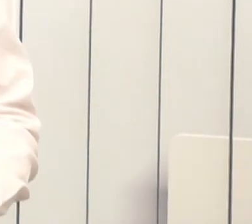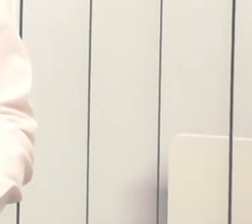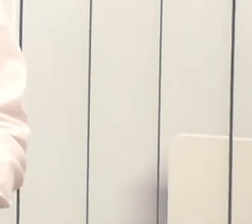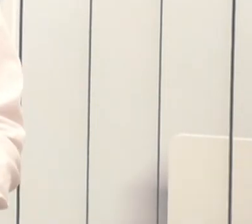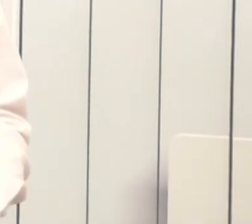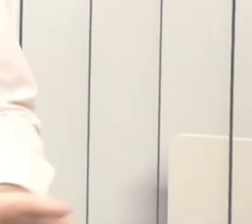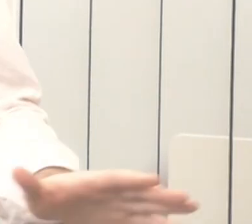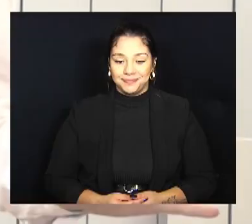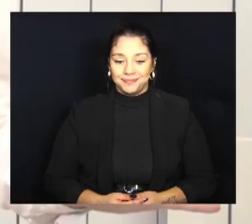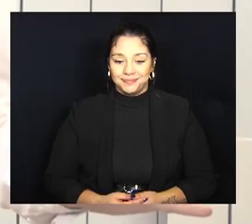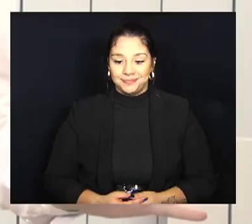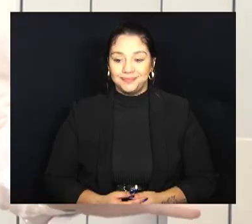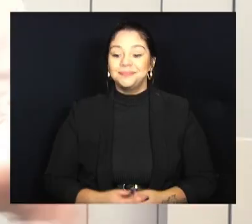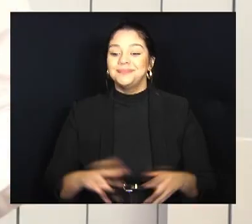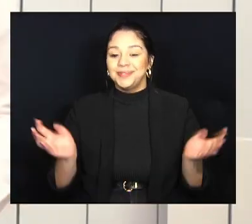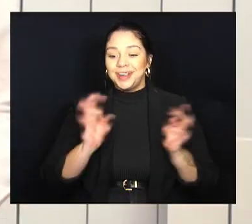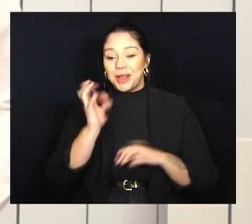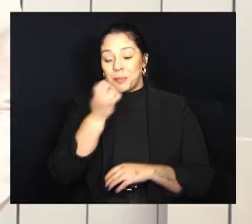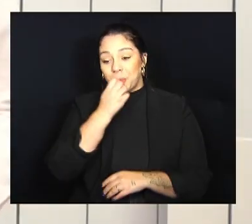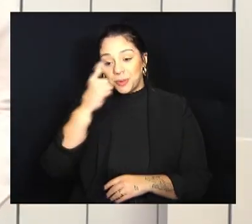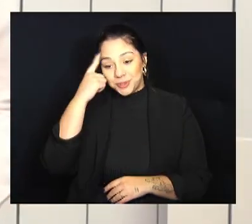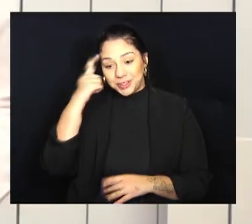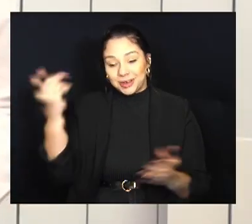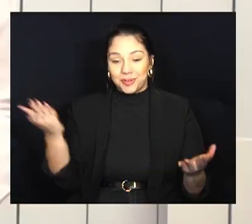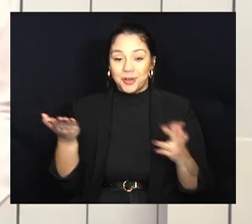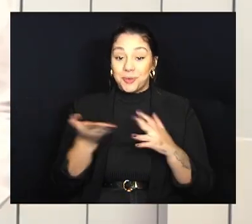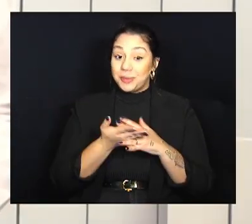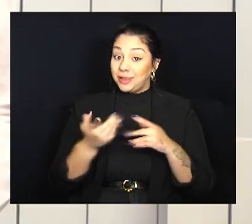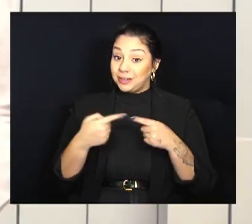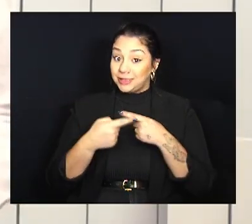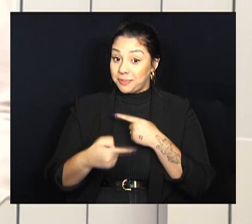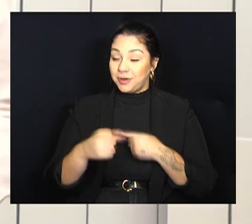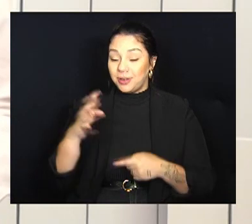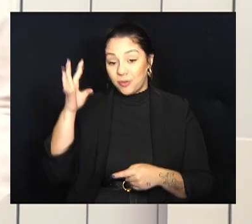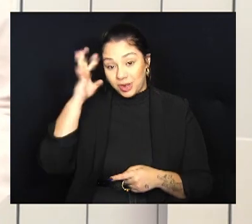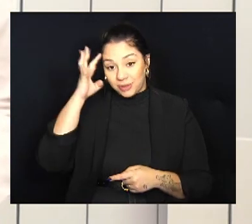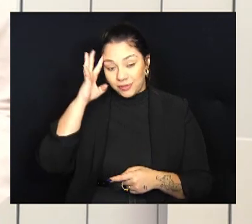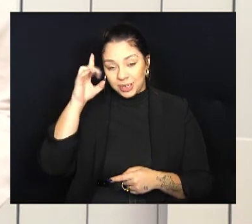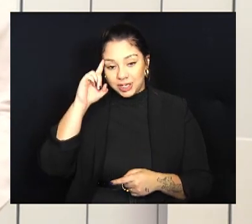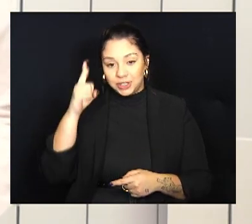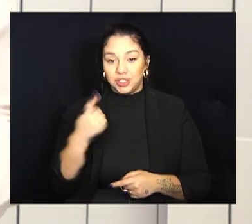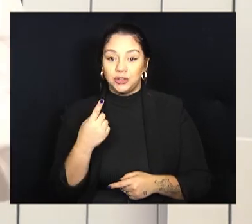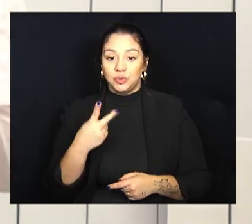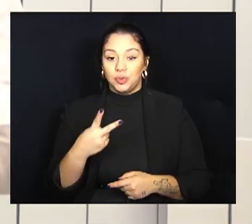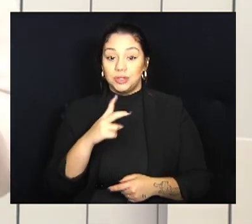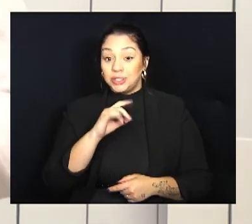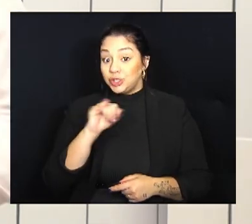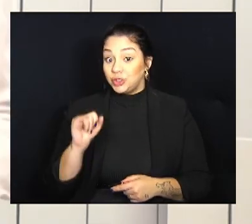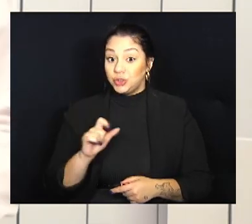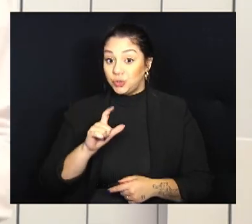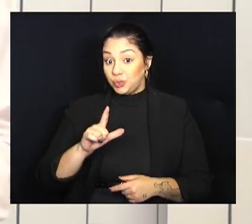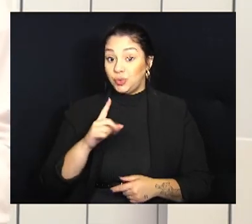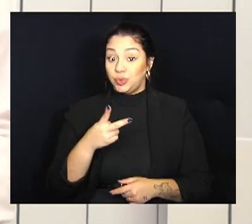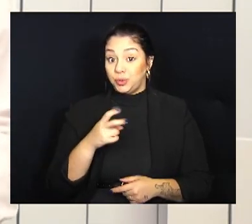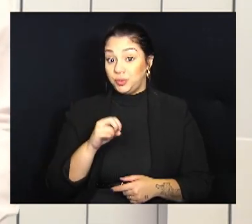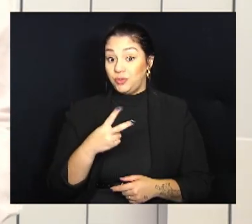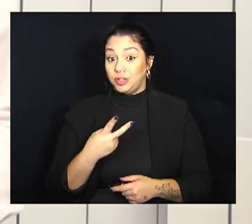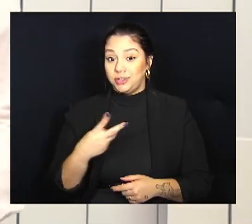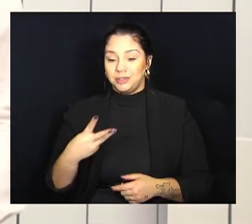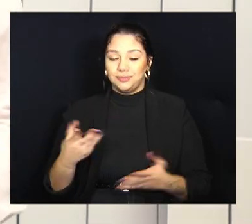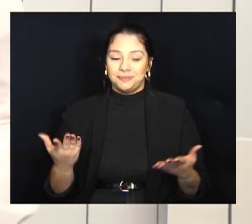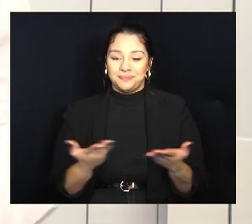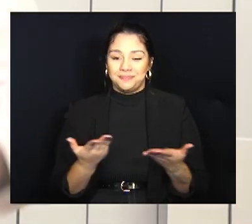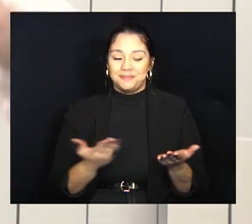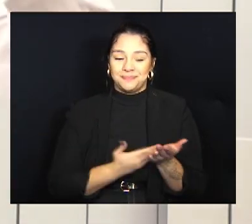Olá, bom dia. Chegamos ao meio da semana, quarta-feira, 12 de julho de 2023. Começa agora o Câmara